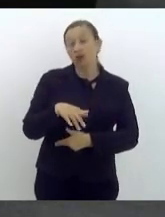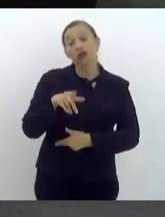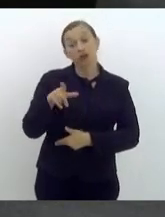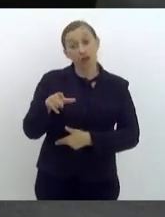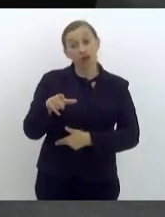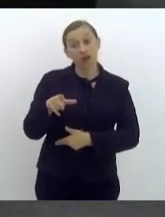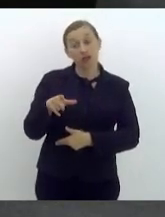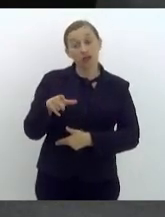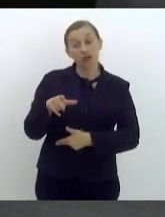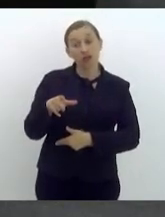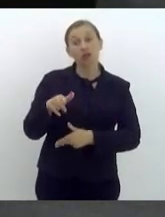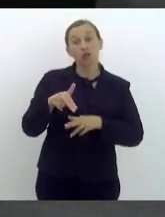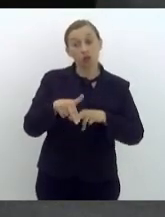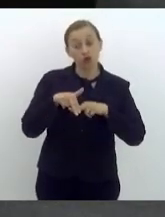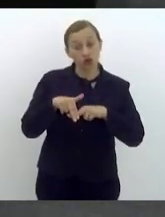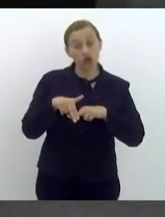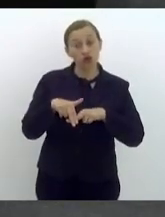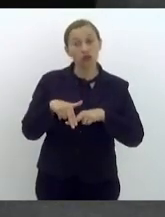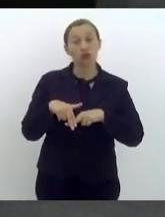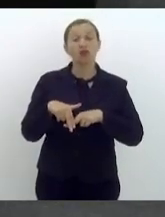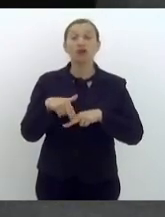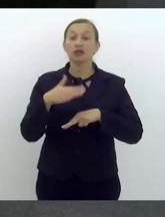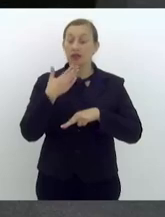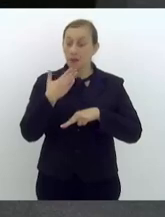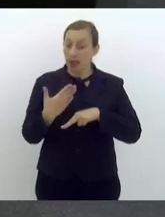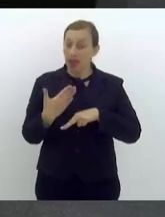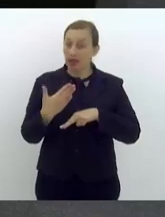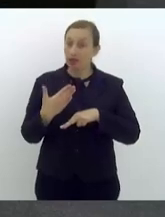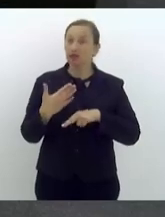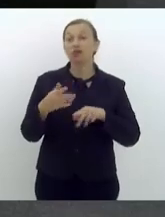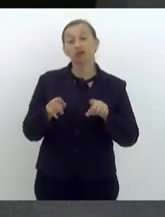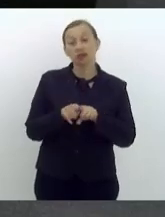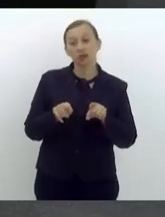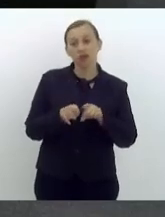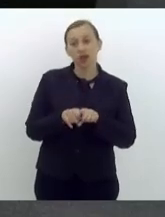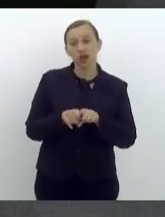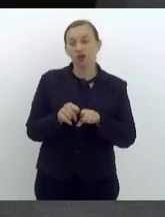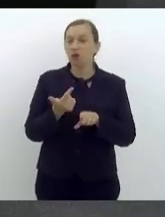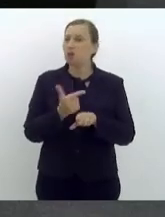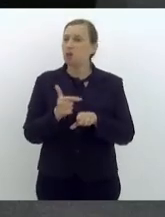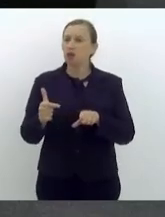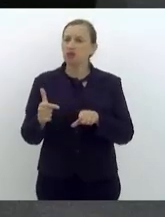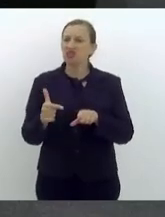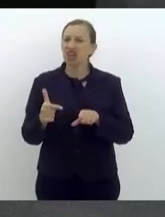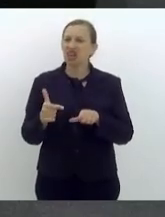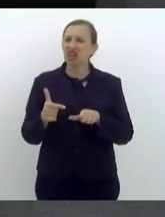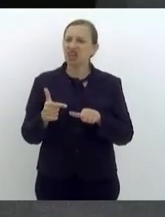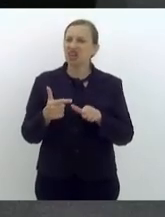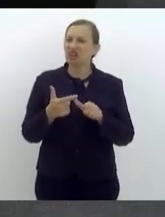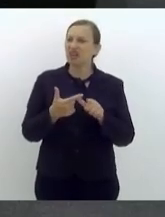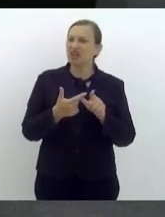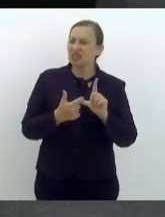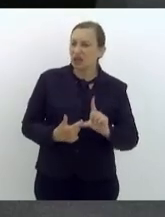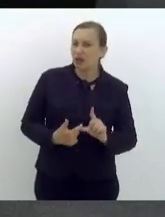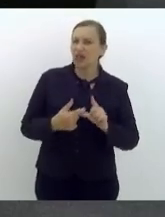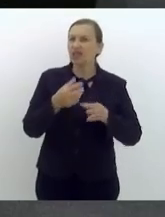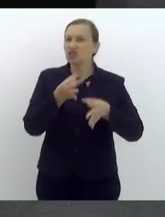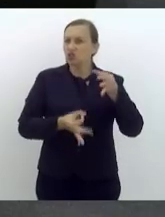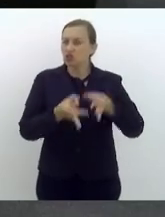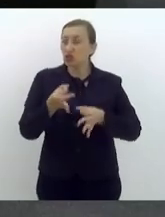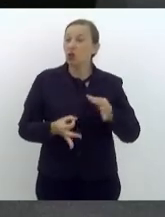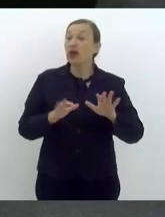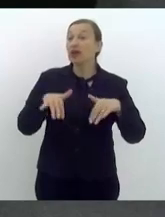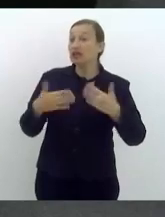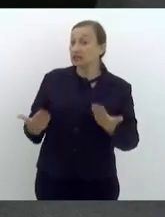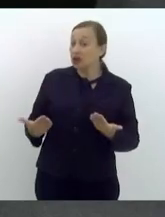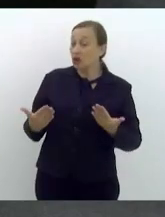uma das condições que se exige. E, além disso, ele não tem pendências judiciais. Então, abrindo uma